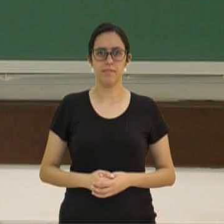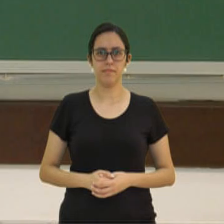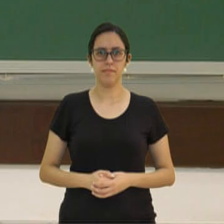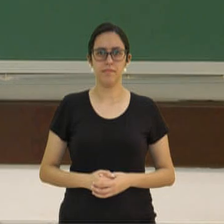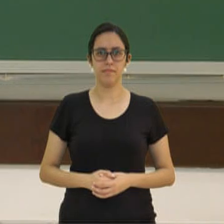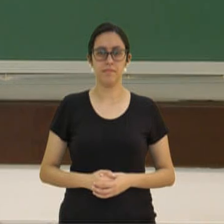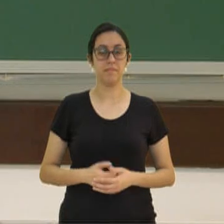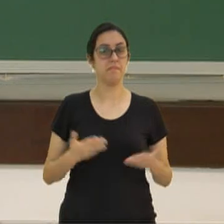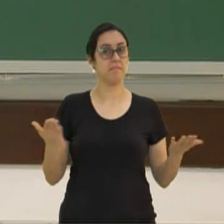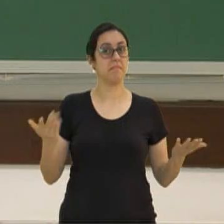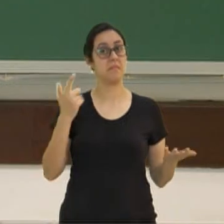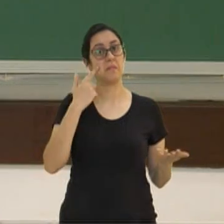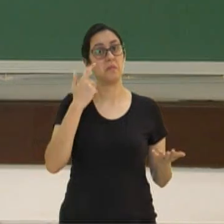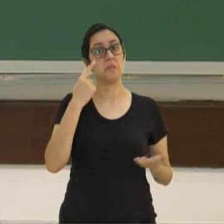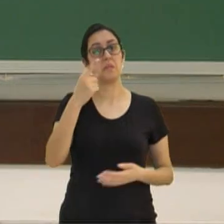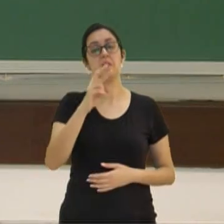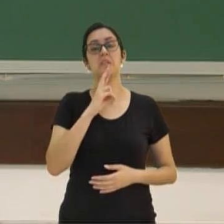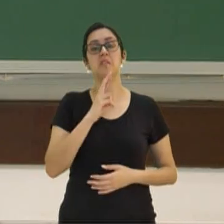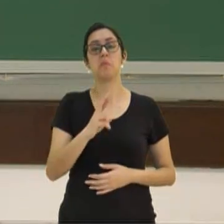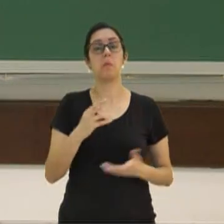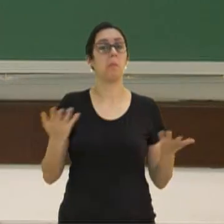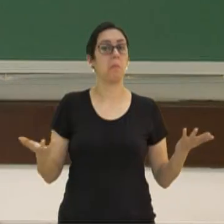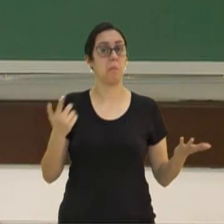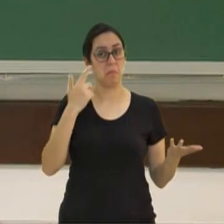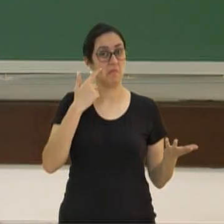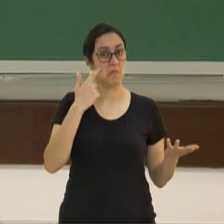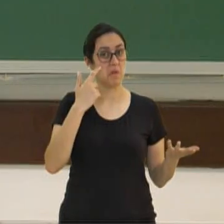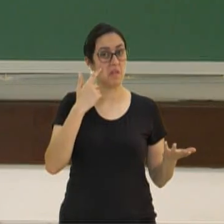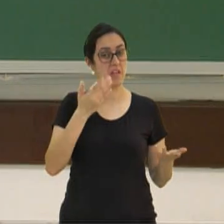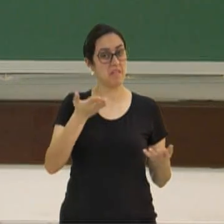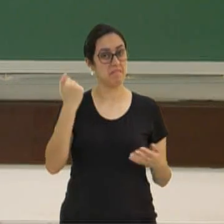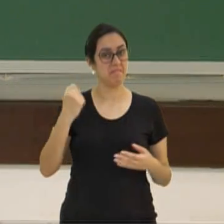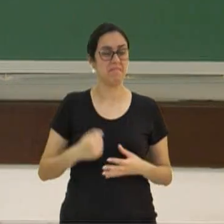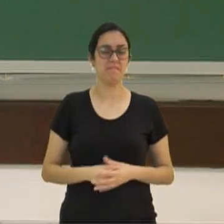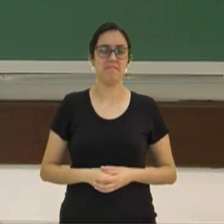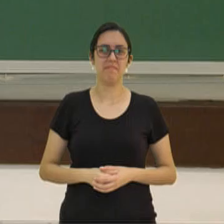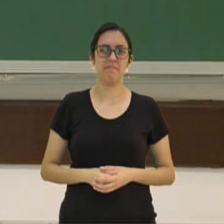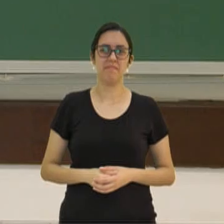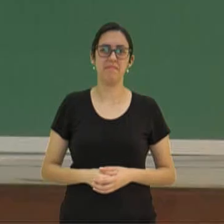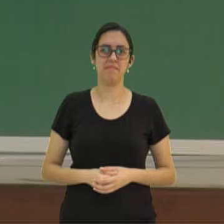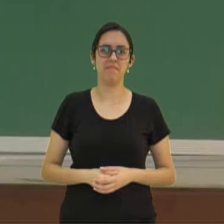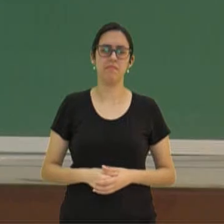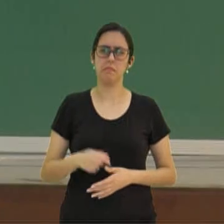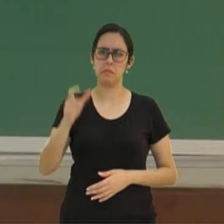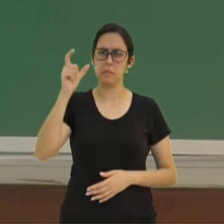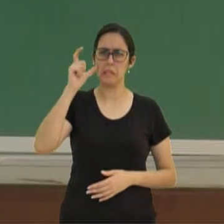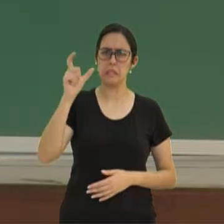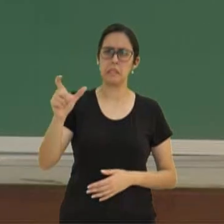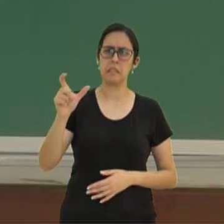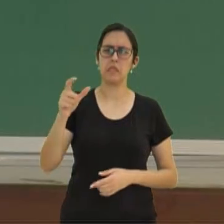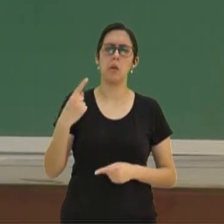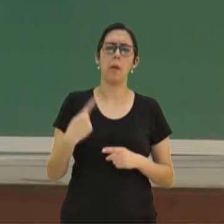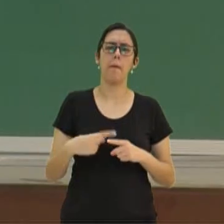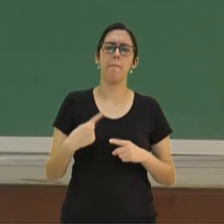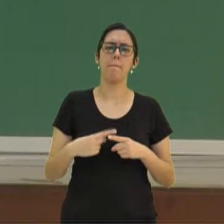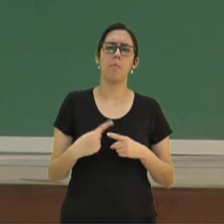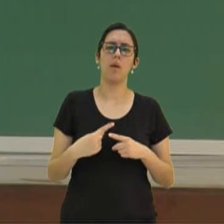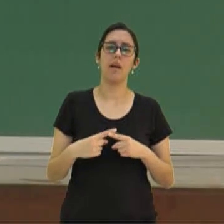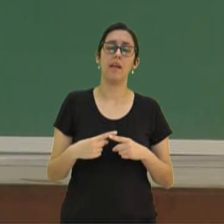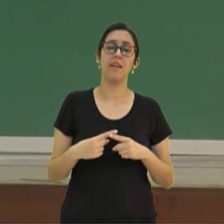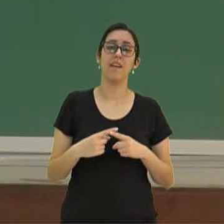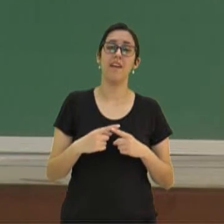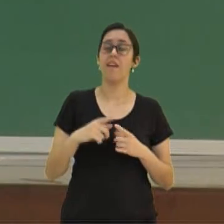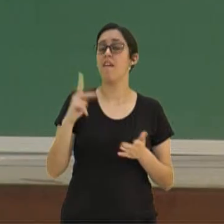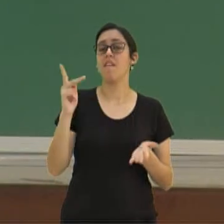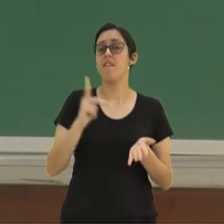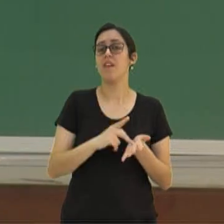Vamos ver o que você respondeu então? Vamos lá? Vamos ver a tua resposta? Então, aqui é bem interessante, né? Porque, na verdade, ela